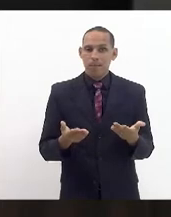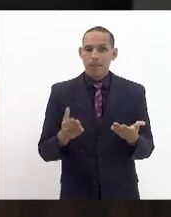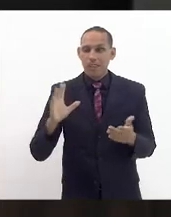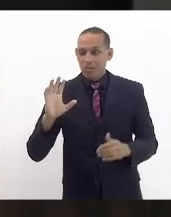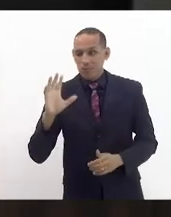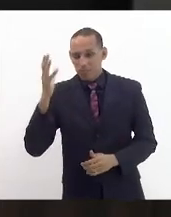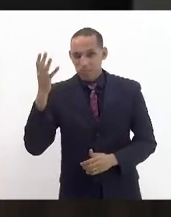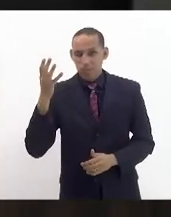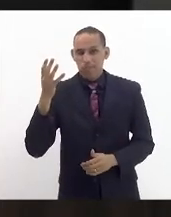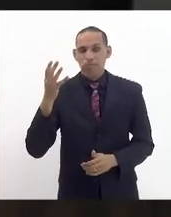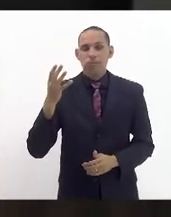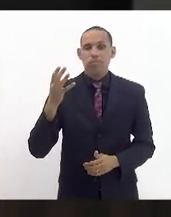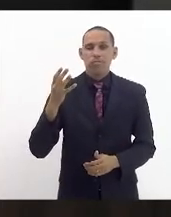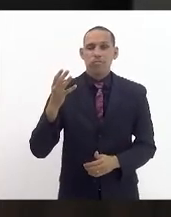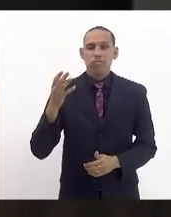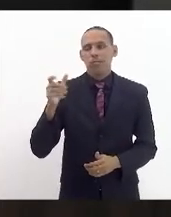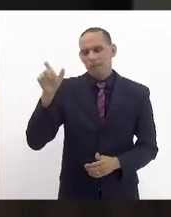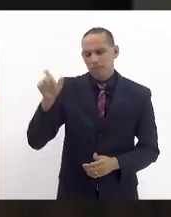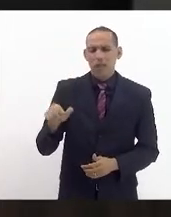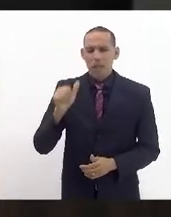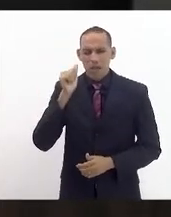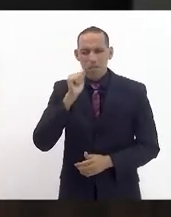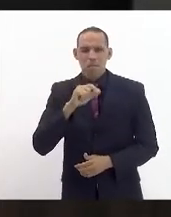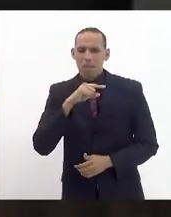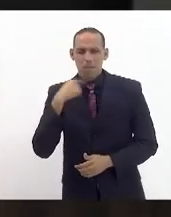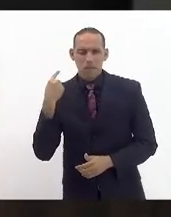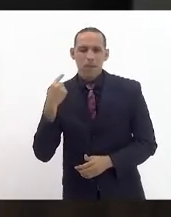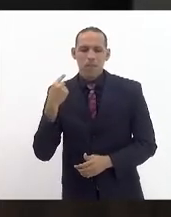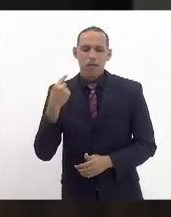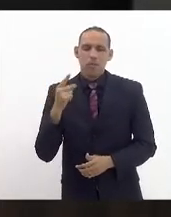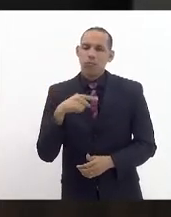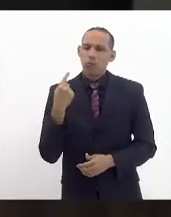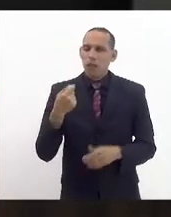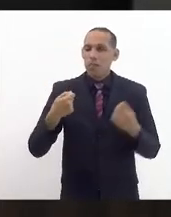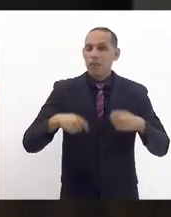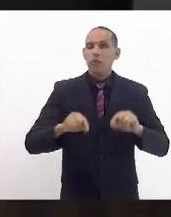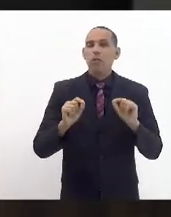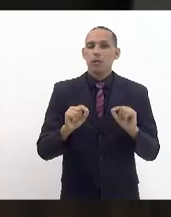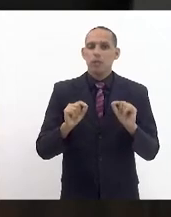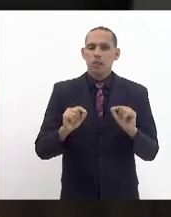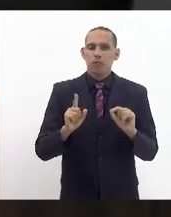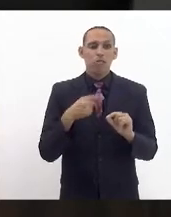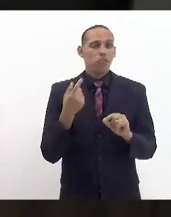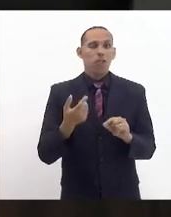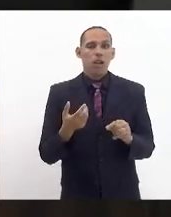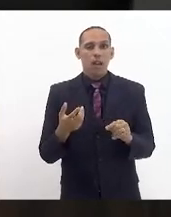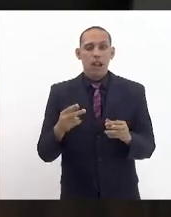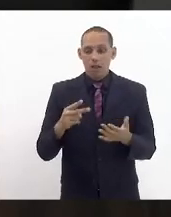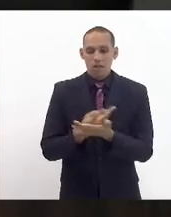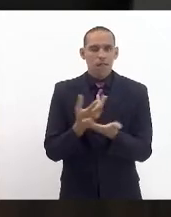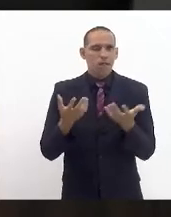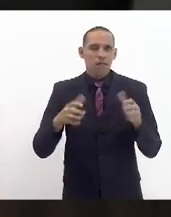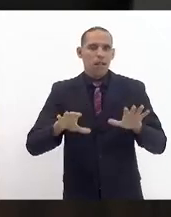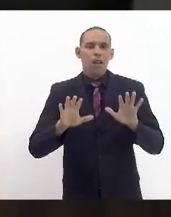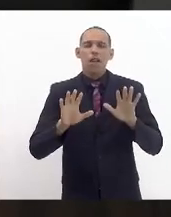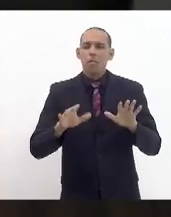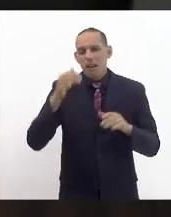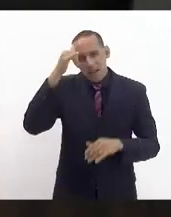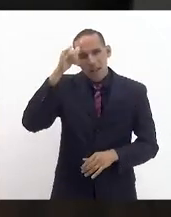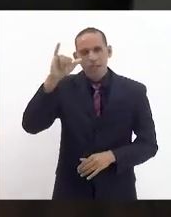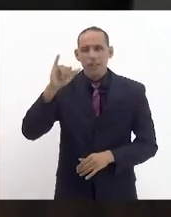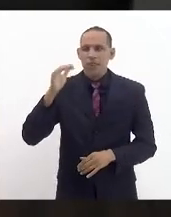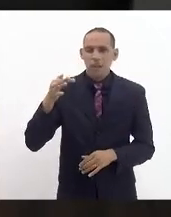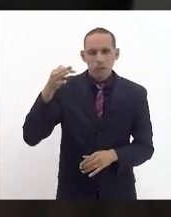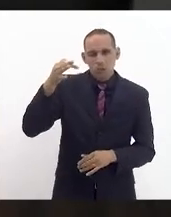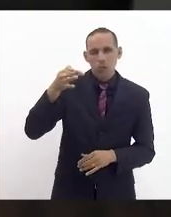episódios, em especial da morte da menina, que a gente precisa, logicamente, ninguém quer que aconteça, aconteceu, mas quer evitar no